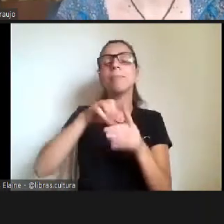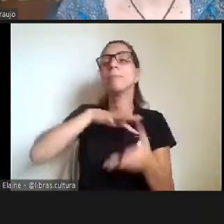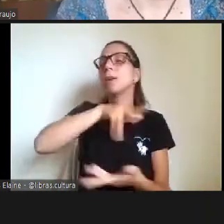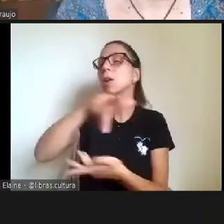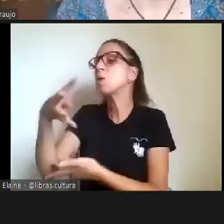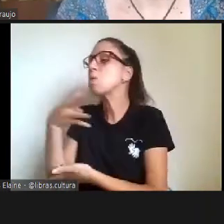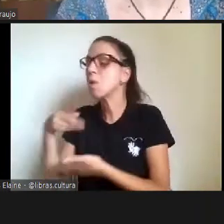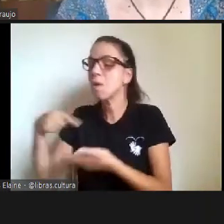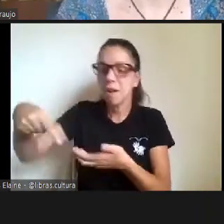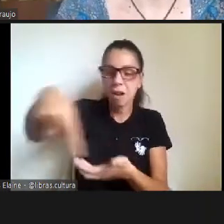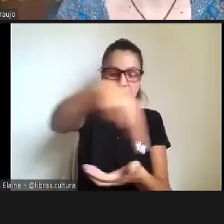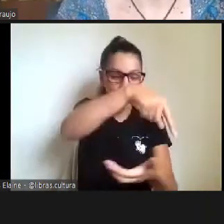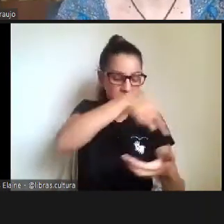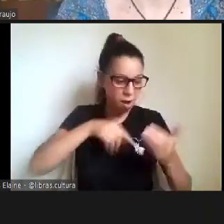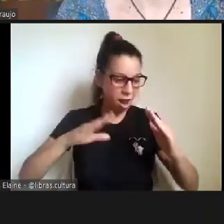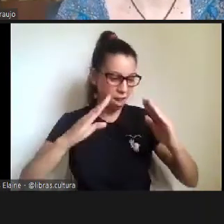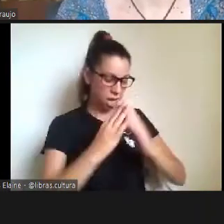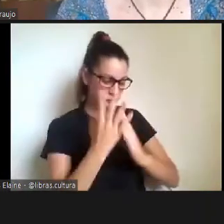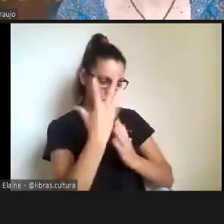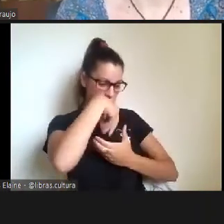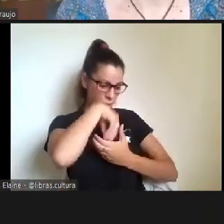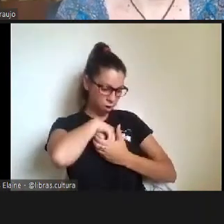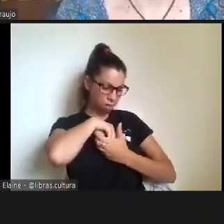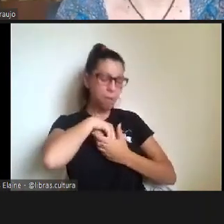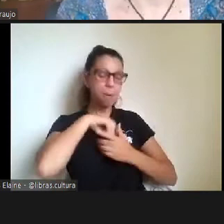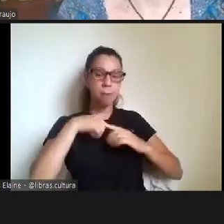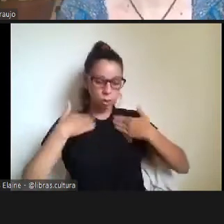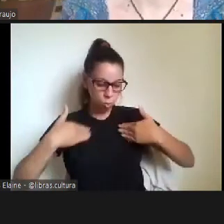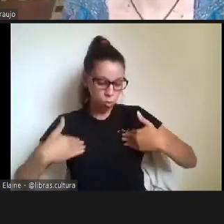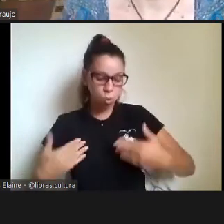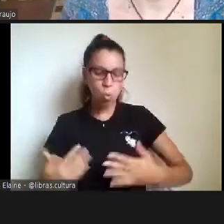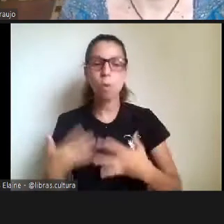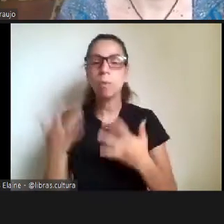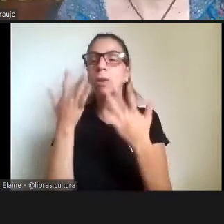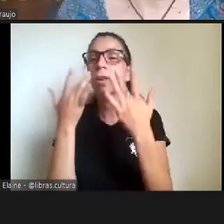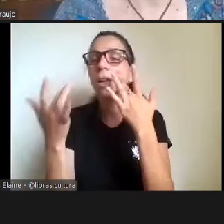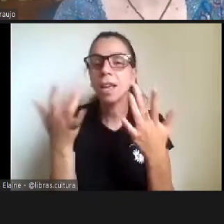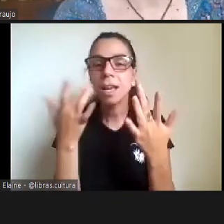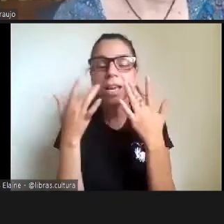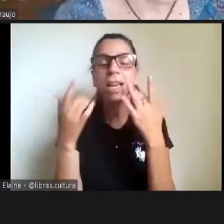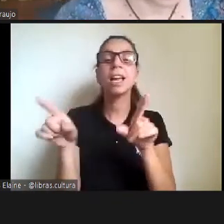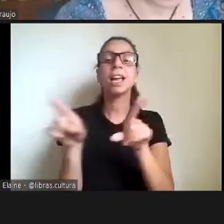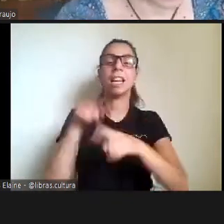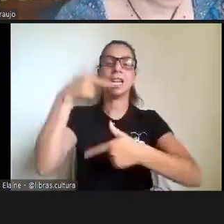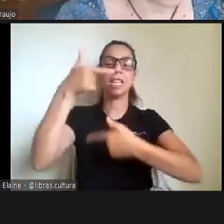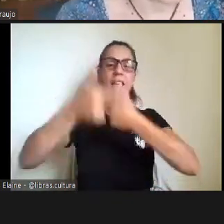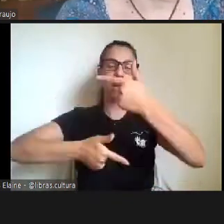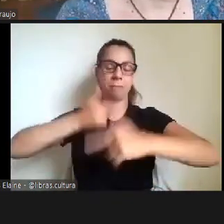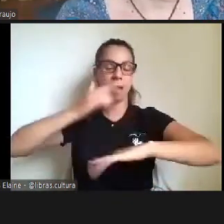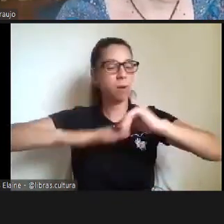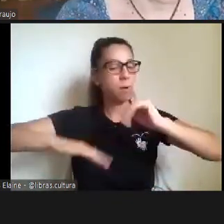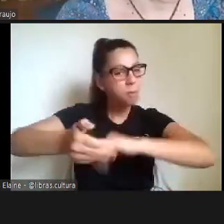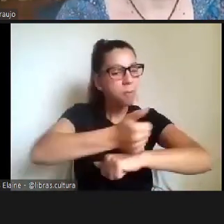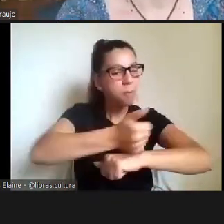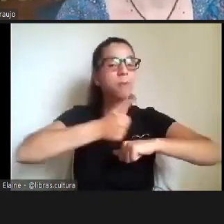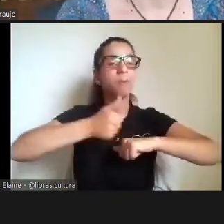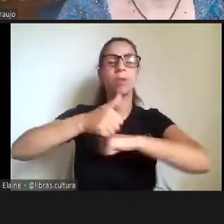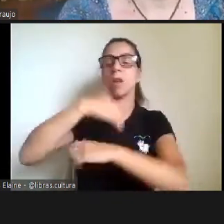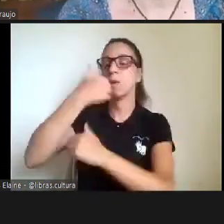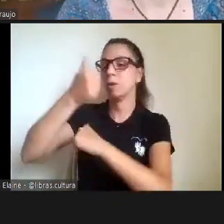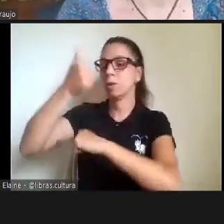sua casa não é seu corpo, mas o teatro. Fábio, que é ator, diretor, professor de teatro. Fábio, obrigado, bem-vindo,